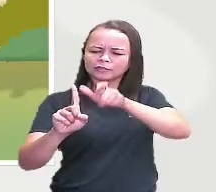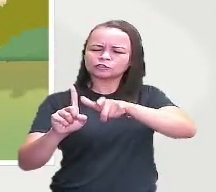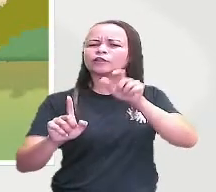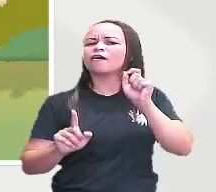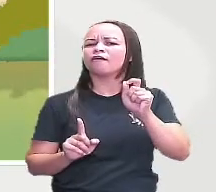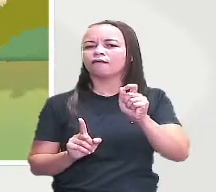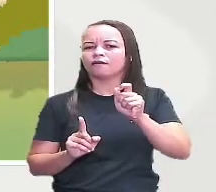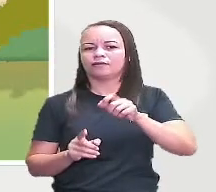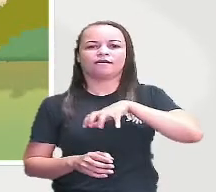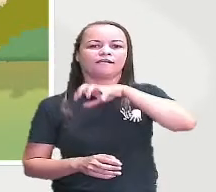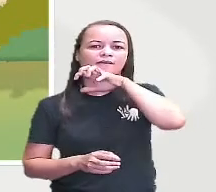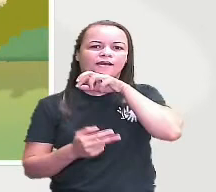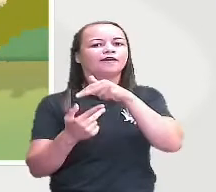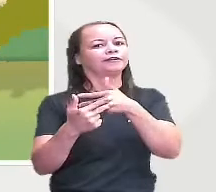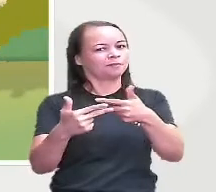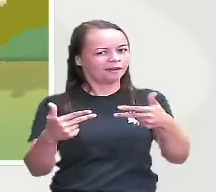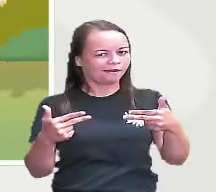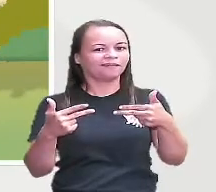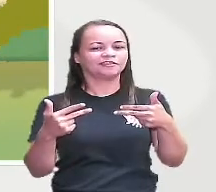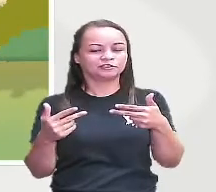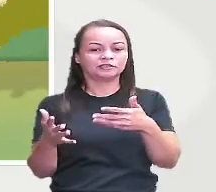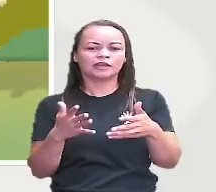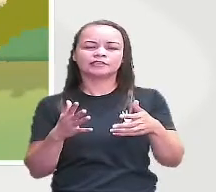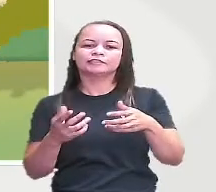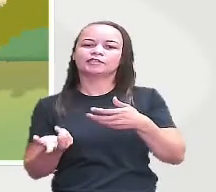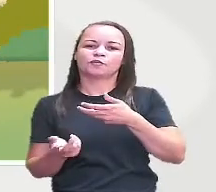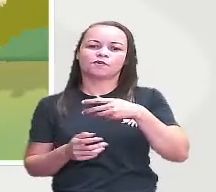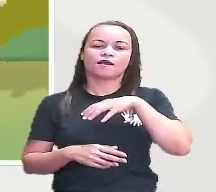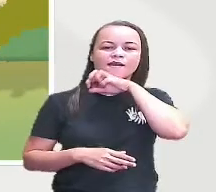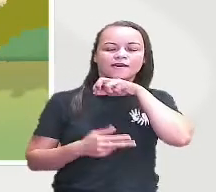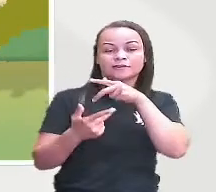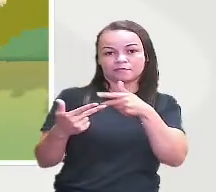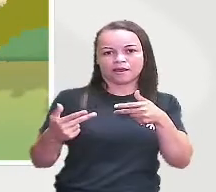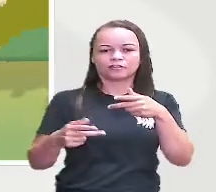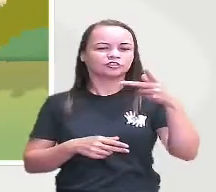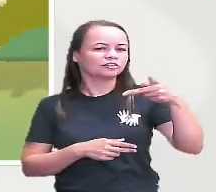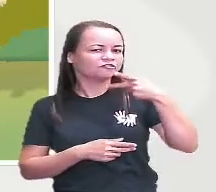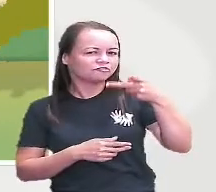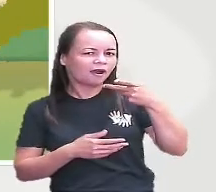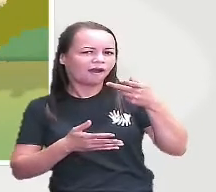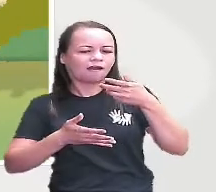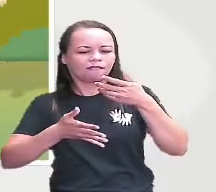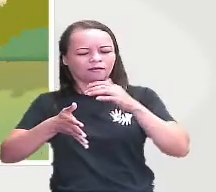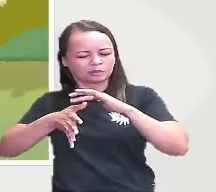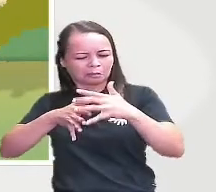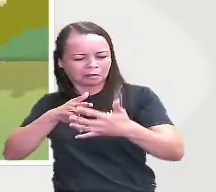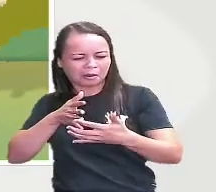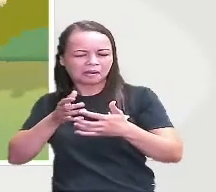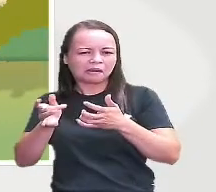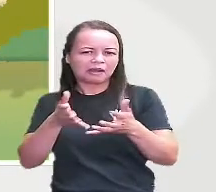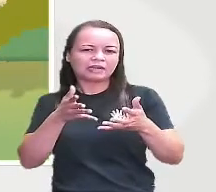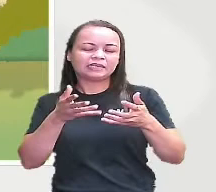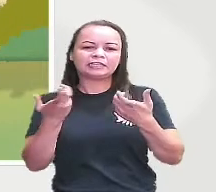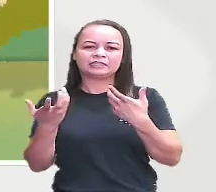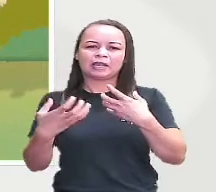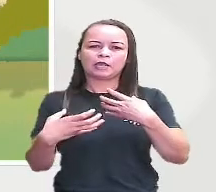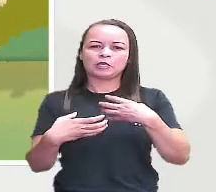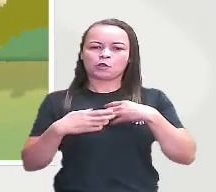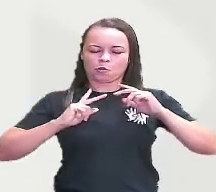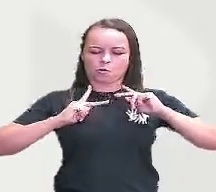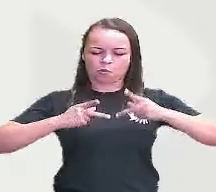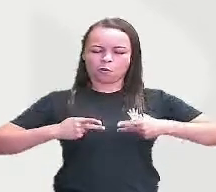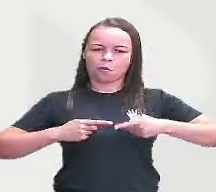da história. São animais que falam, não é? Que têm comportamentos humanos.